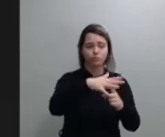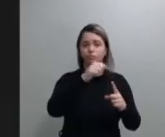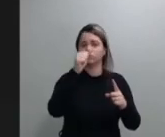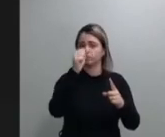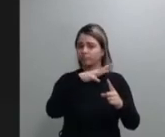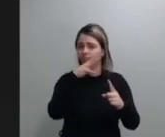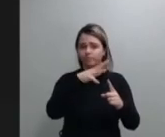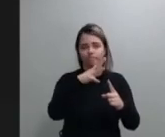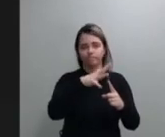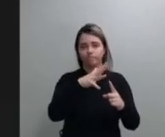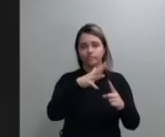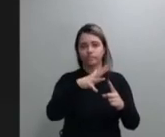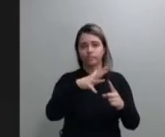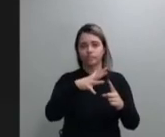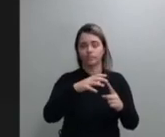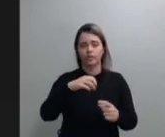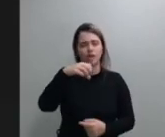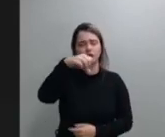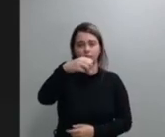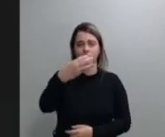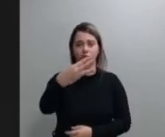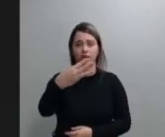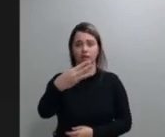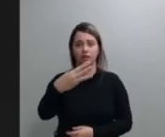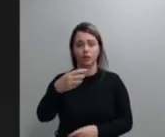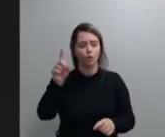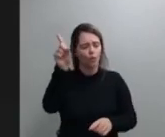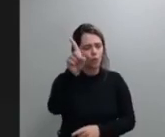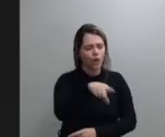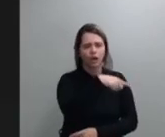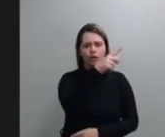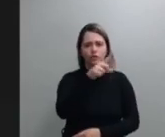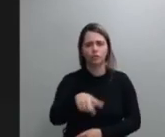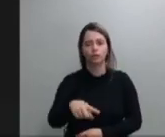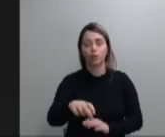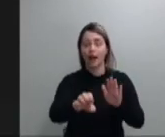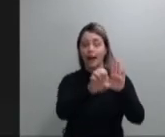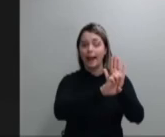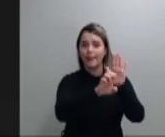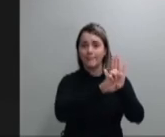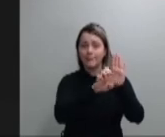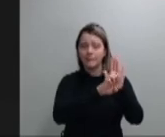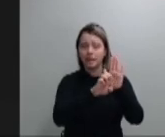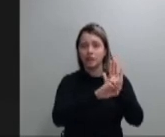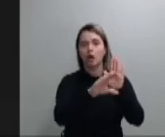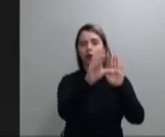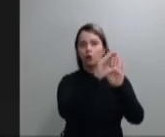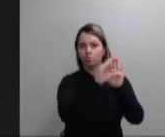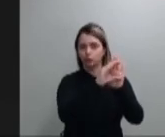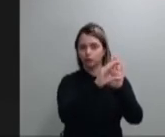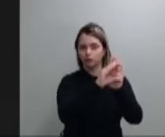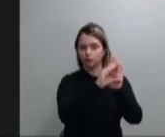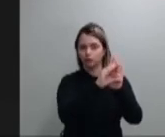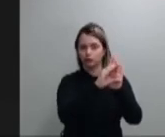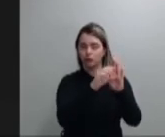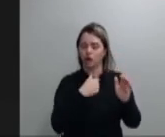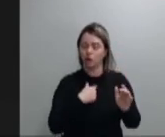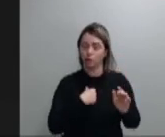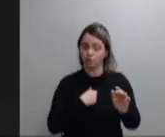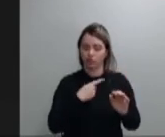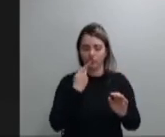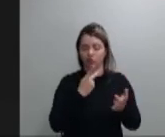constitucional 93 excluiu a emenda constitucional não estou me equivocando não a